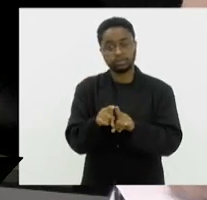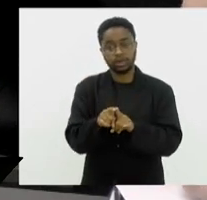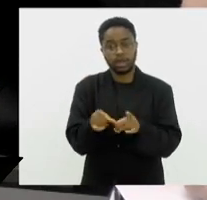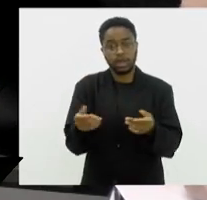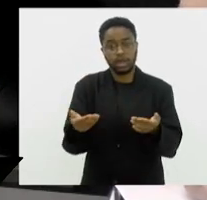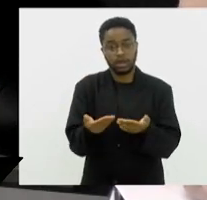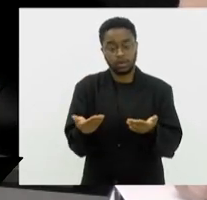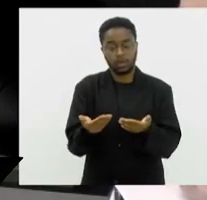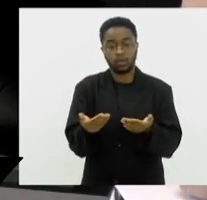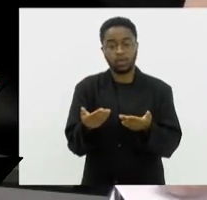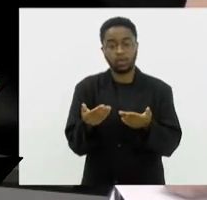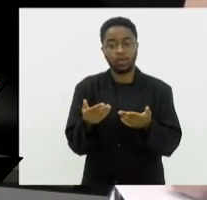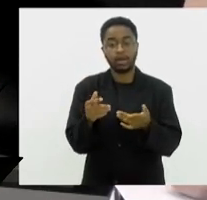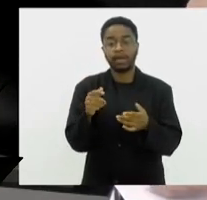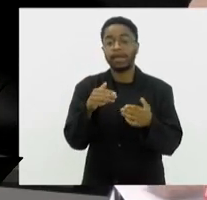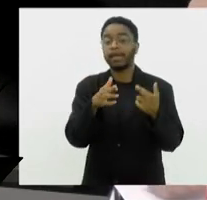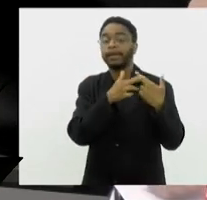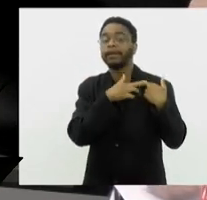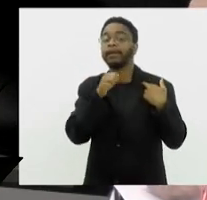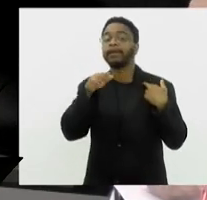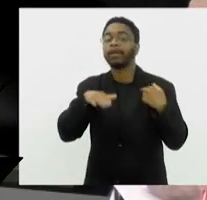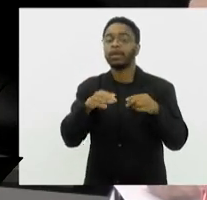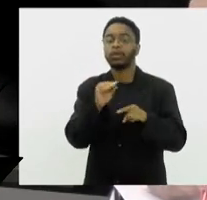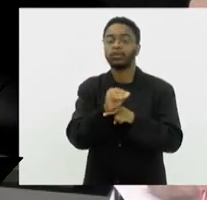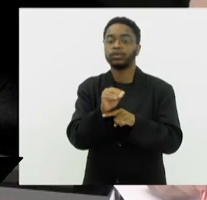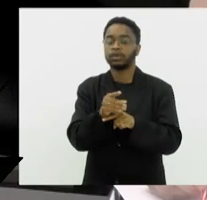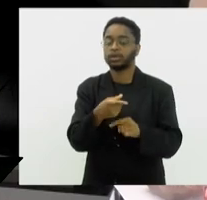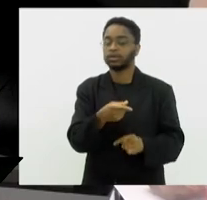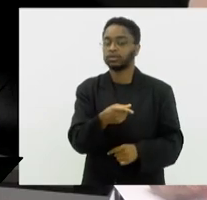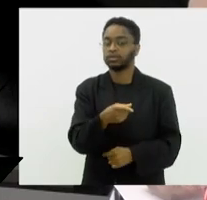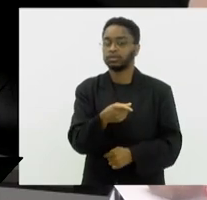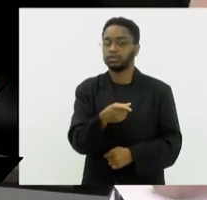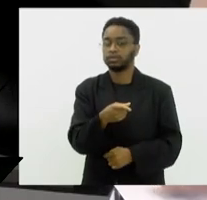fica a questão, é competência de quem cuidar?